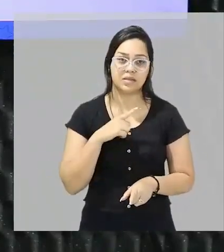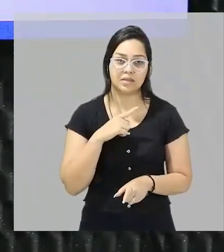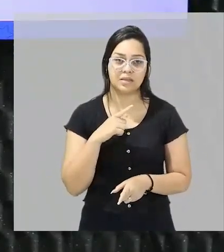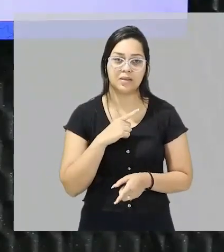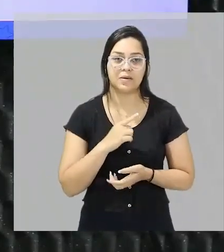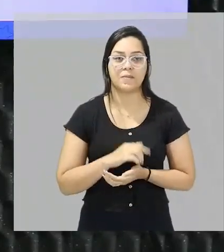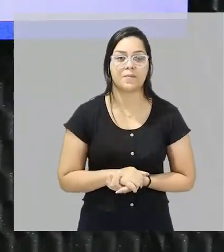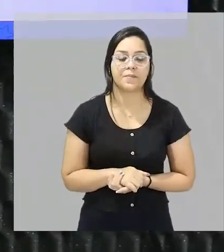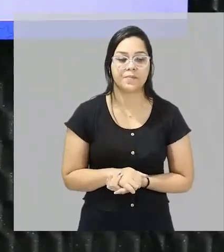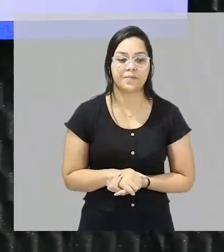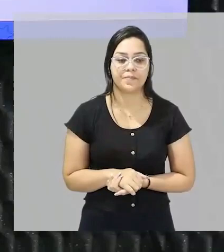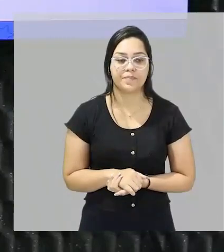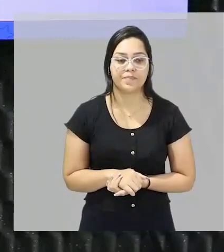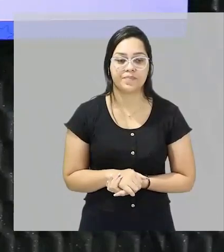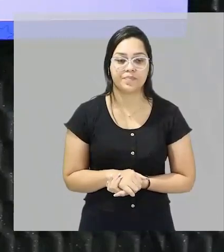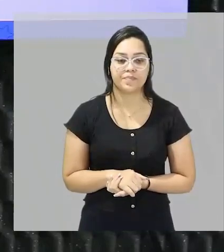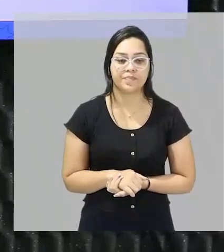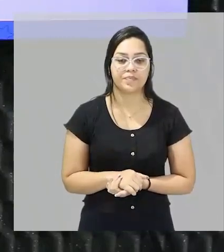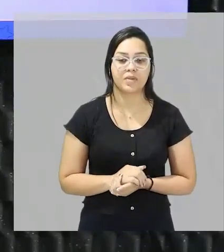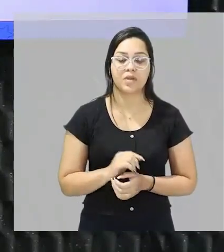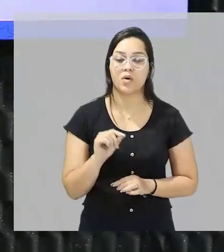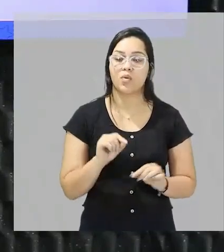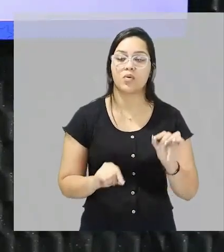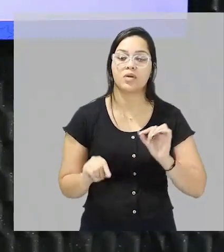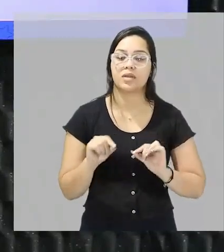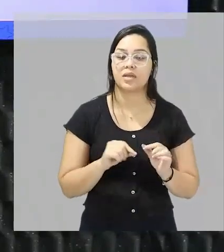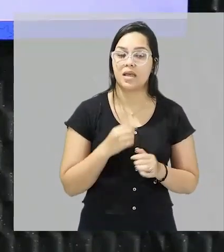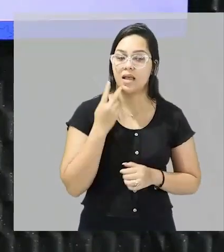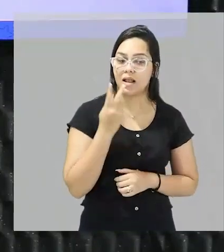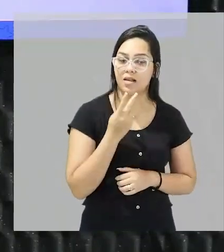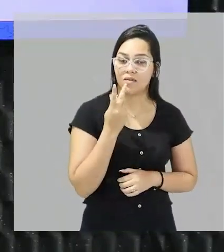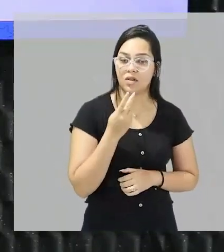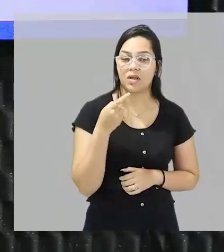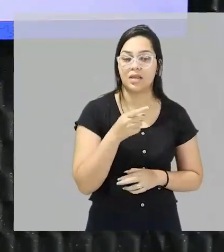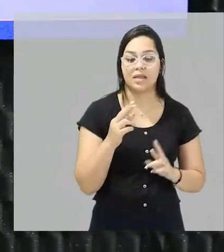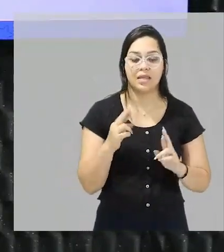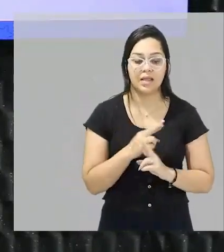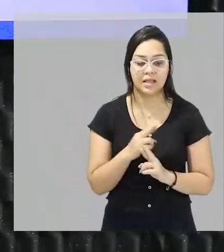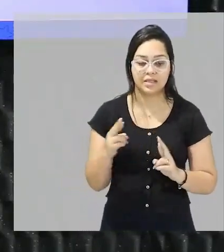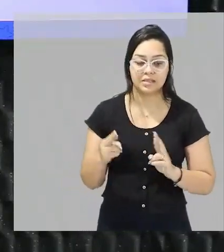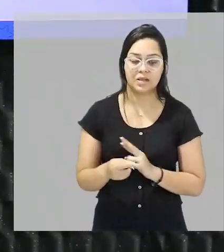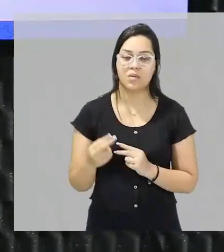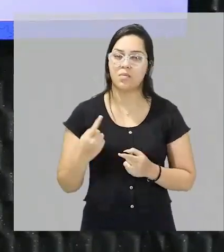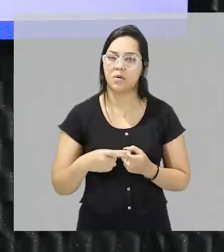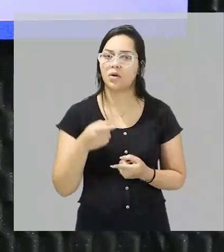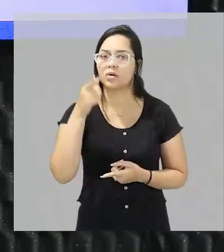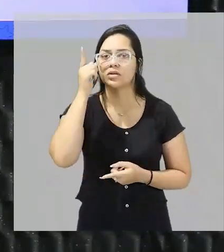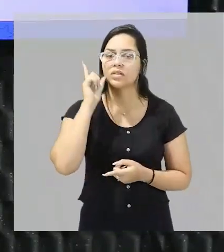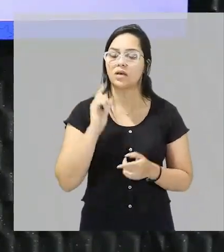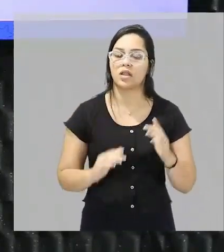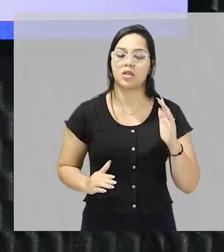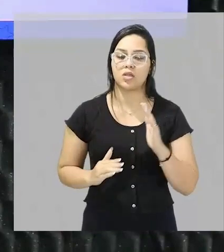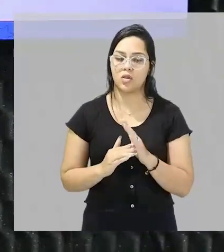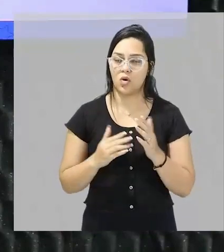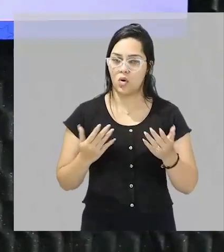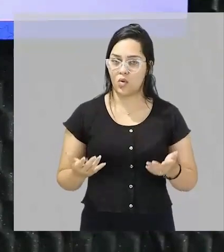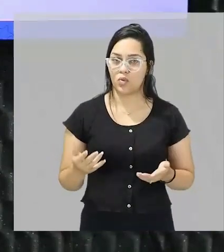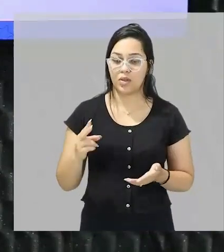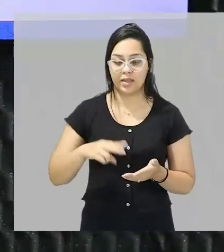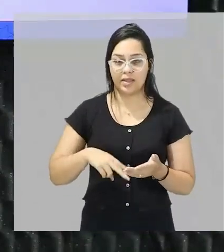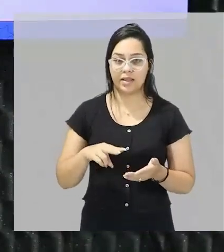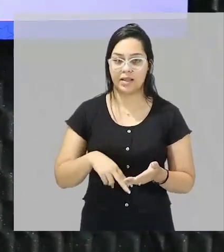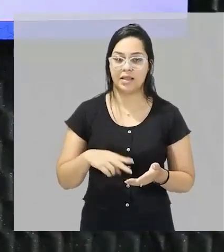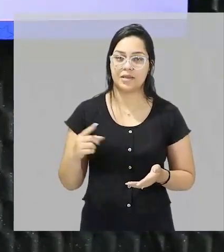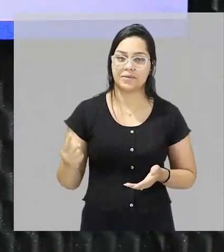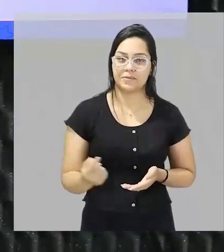exigidas. Então vamos ver o que a Giovana colocou aqui na redação, por que ela conseguiu a nota máxima. Vamos ler aqui de